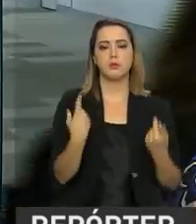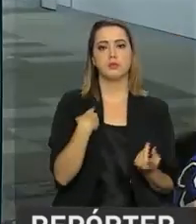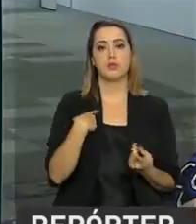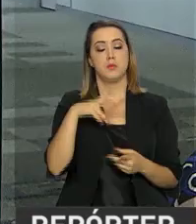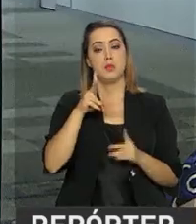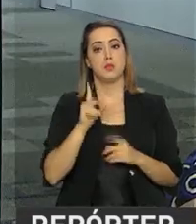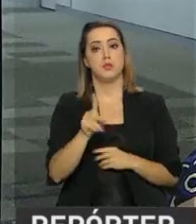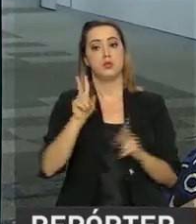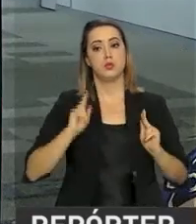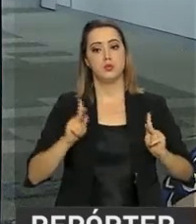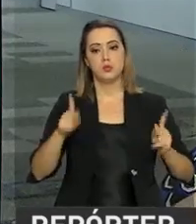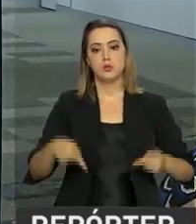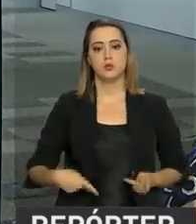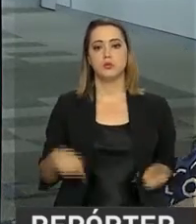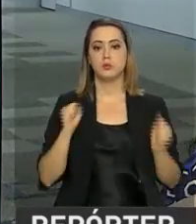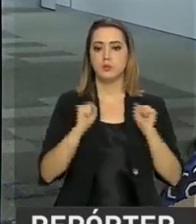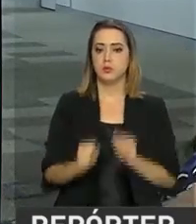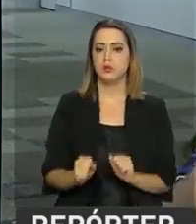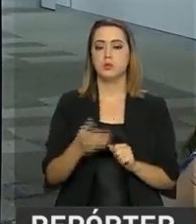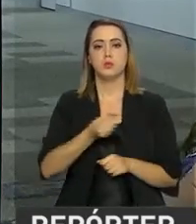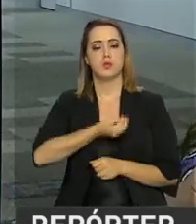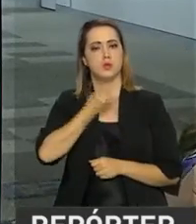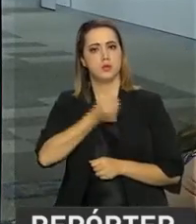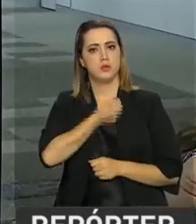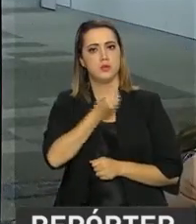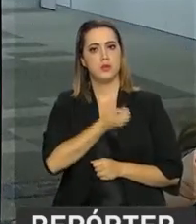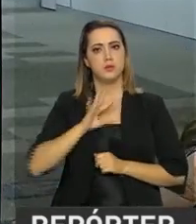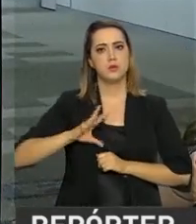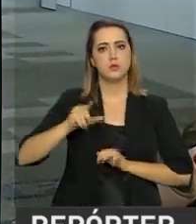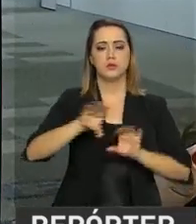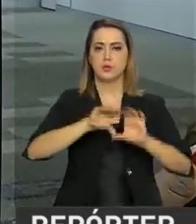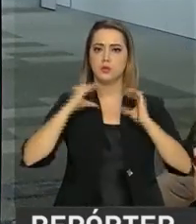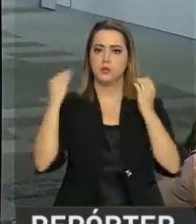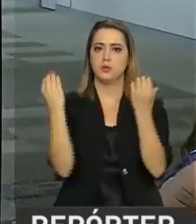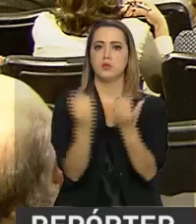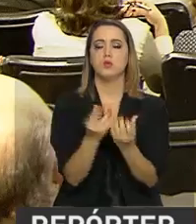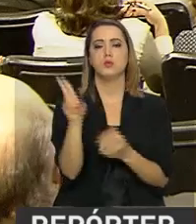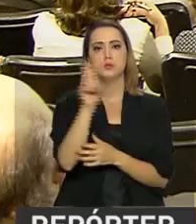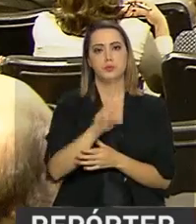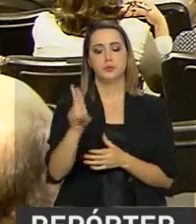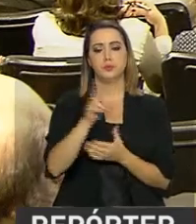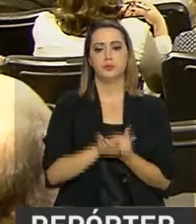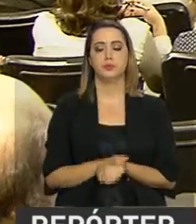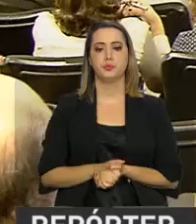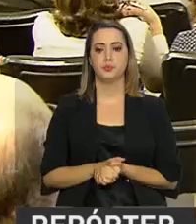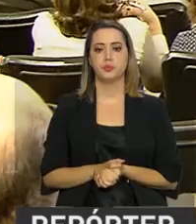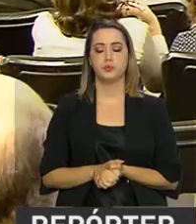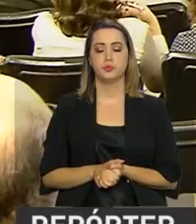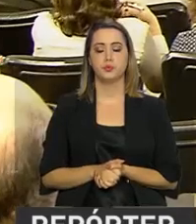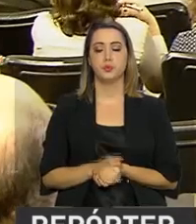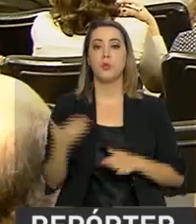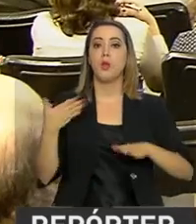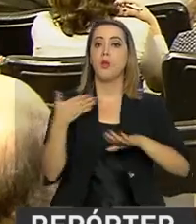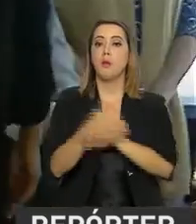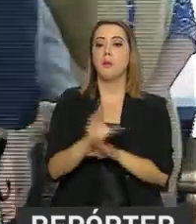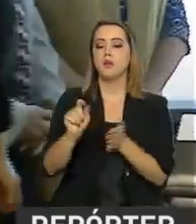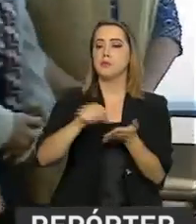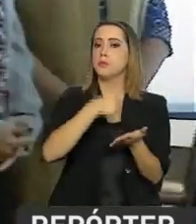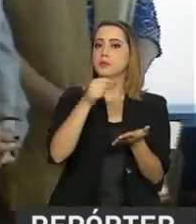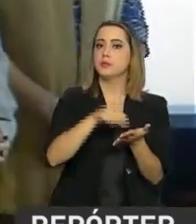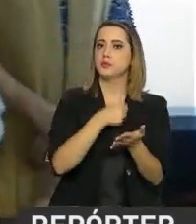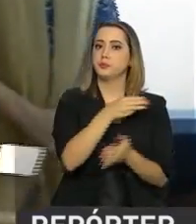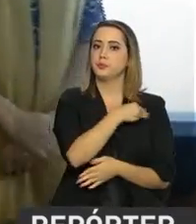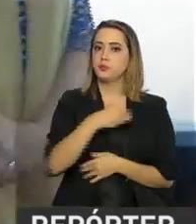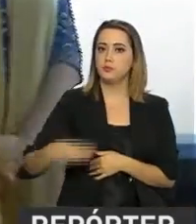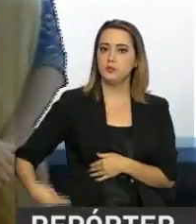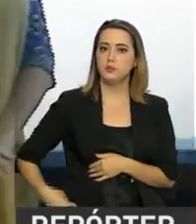humanos possam permear toda a convivência comunitária e a gestão universitária. Participaram da assinatura do pacto o ministro